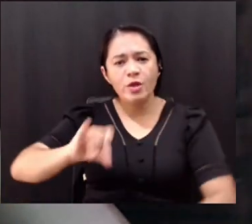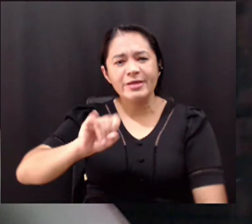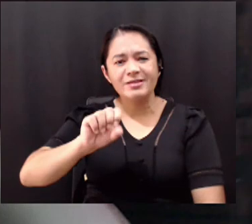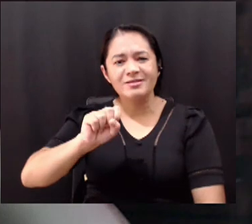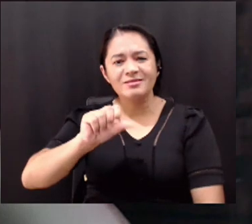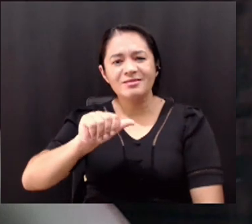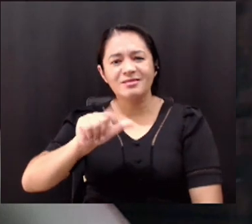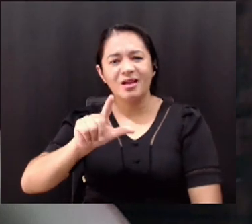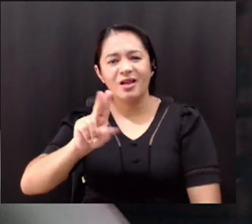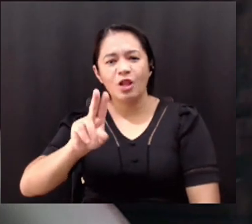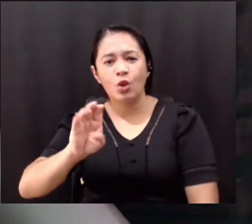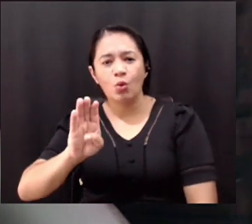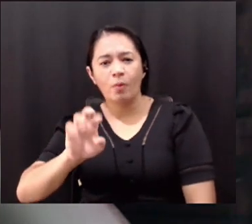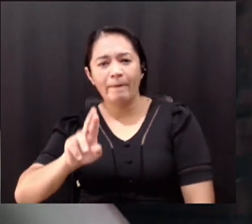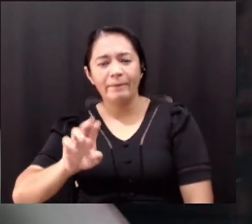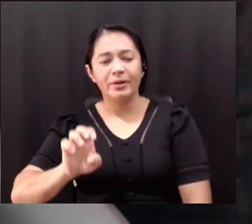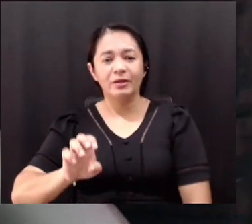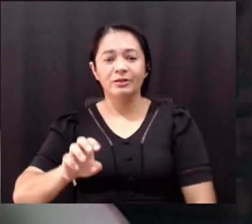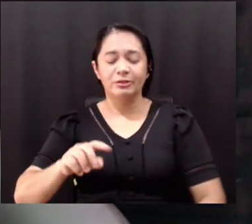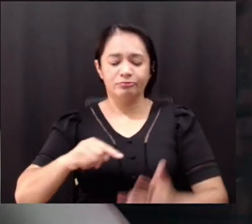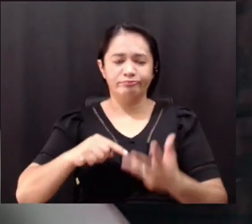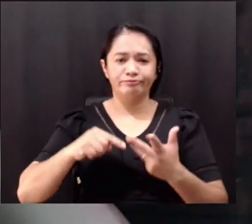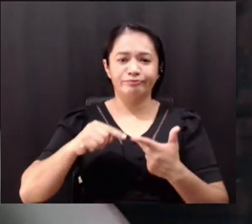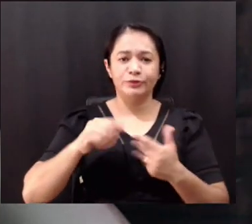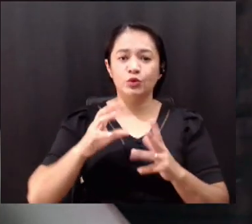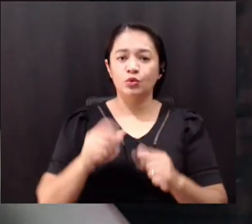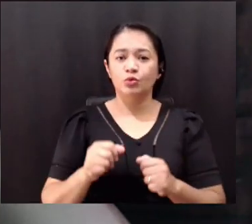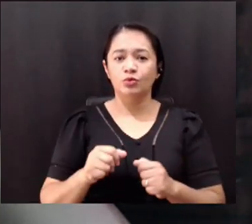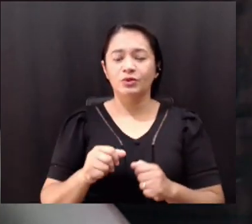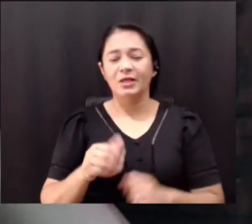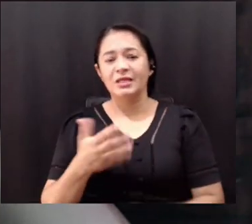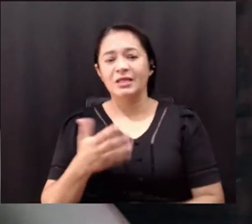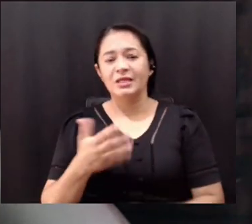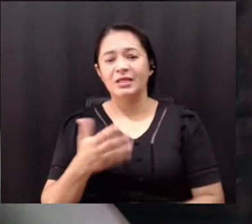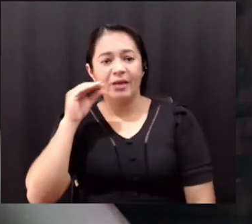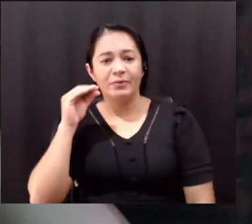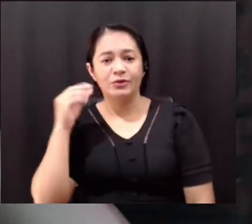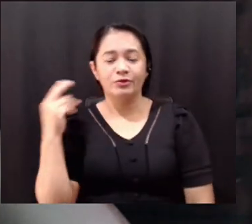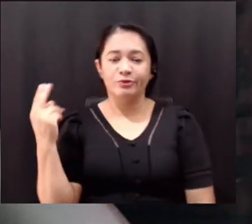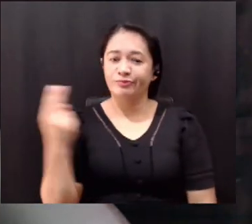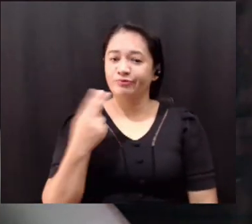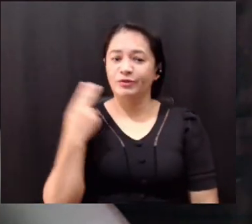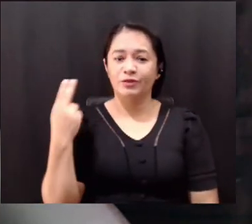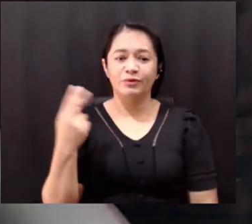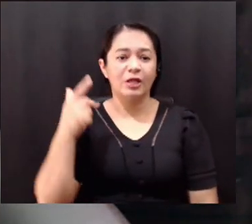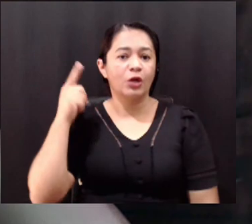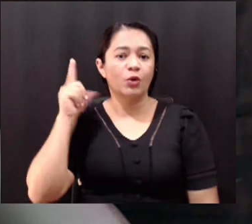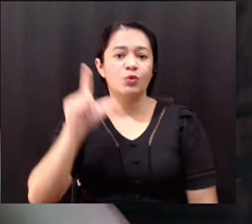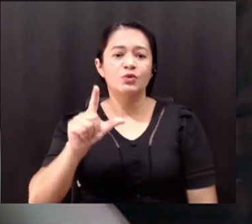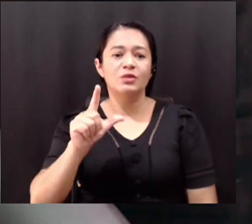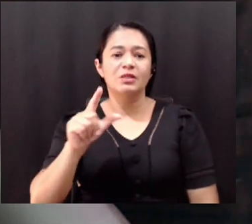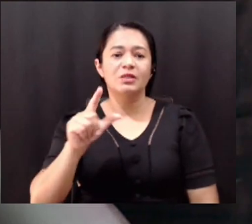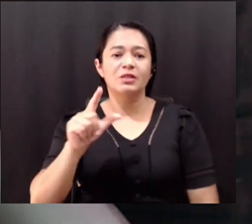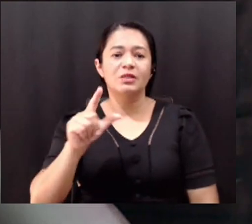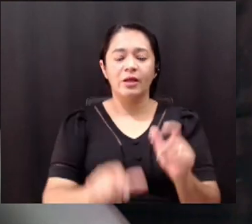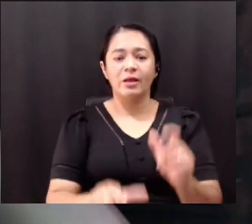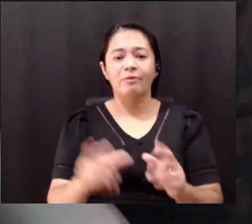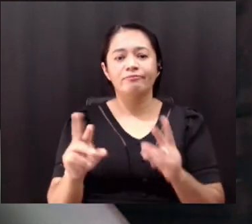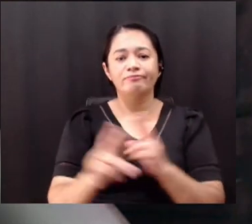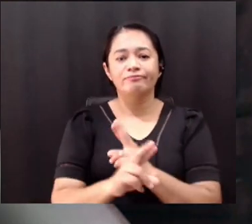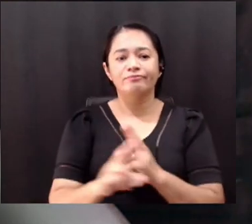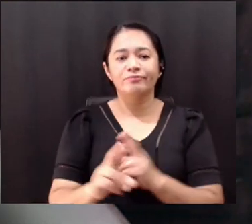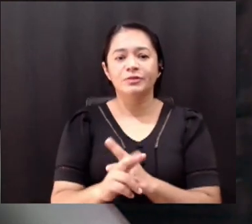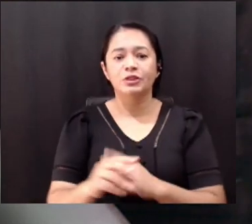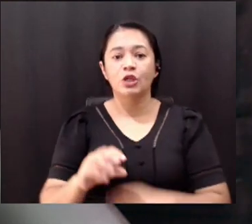né, favorece que a pessoa, muitas vezes, não consiga estabelecer relações, ou, às vezes, a pressão é tão grande